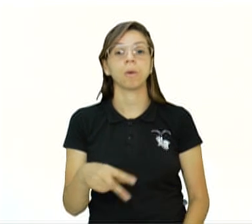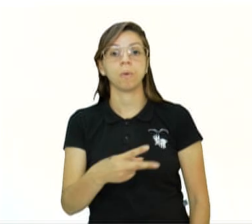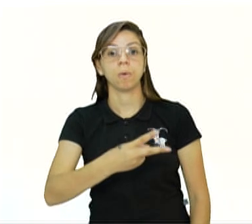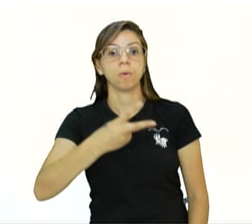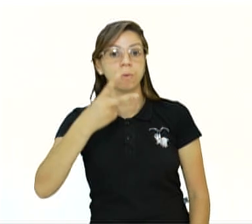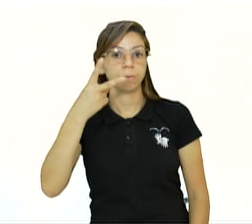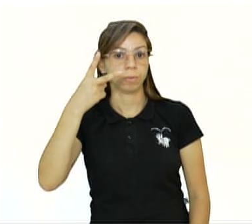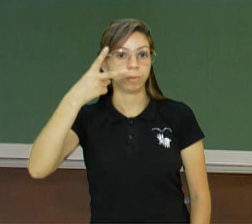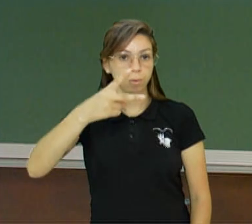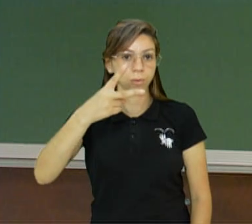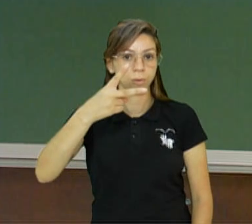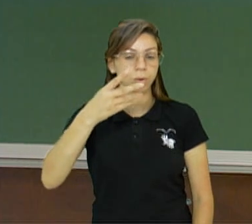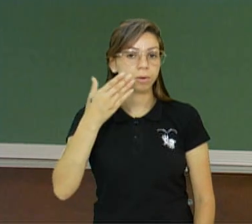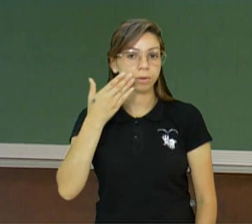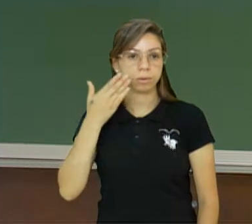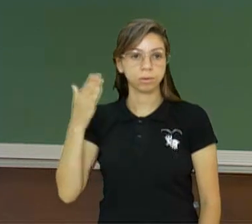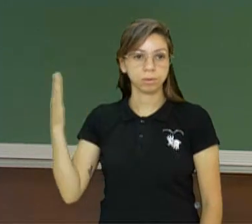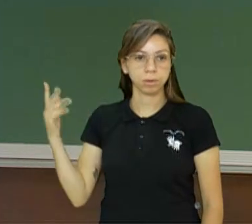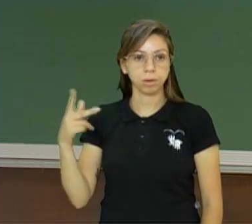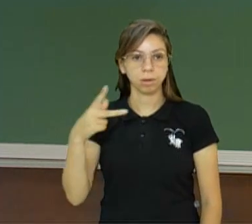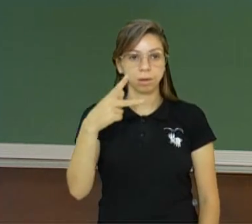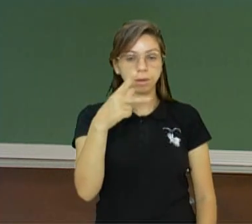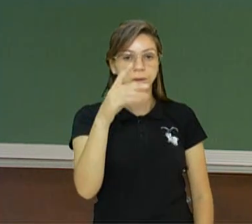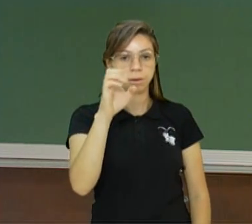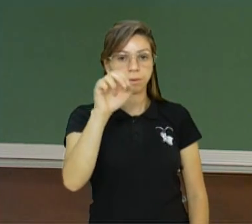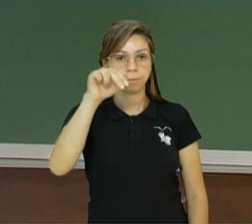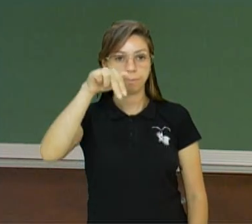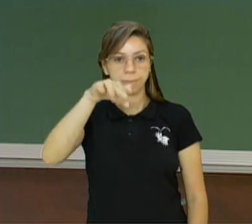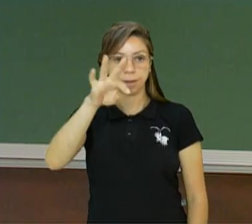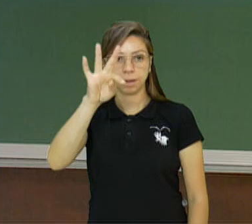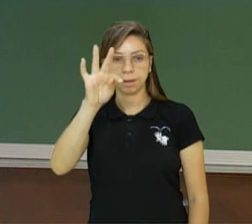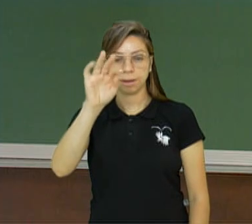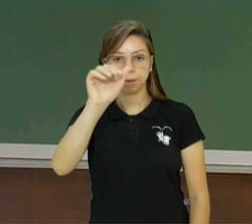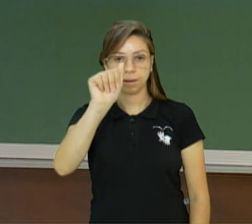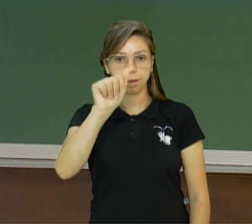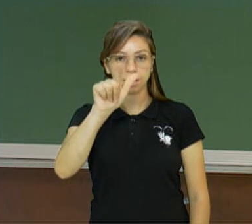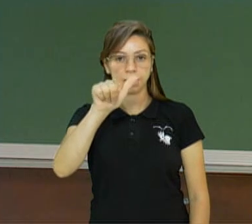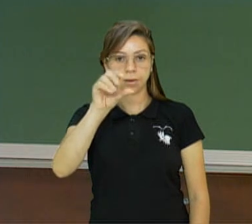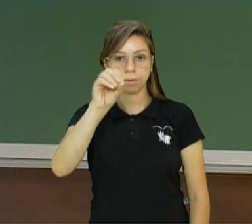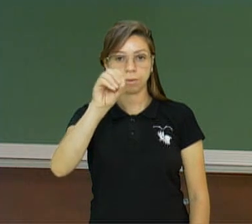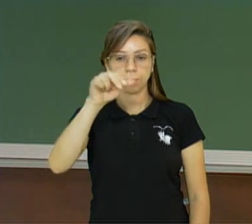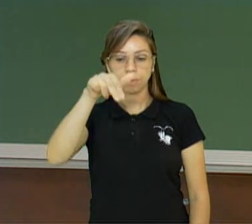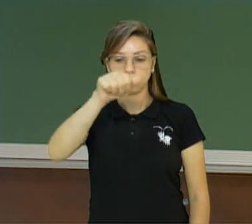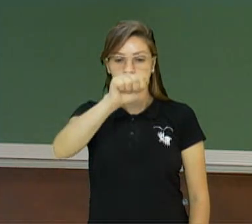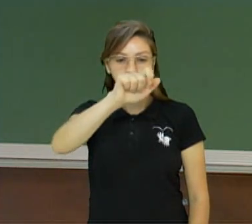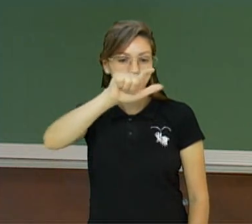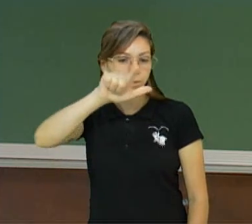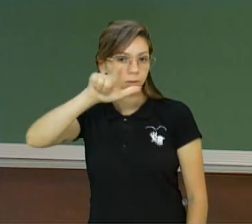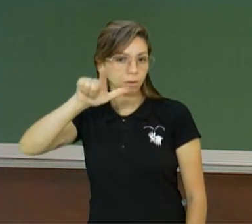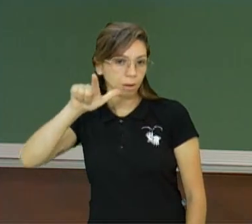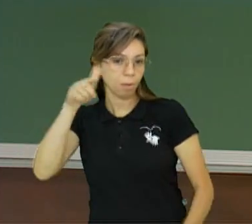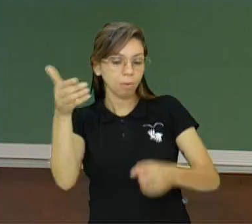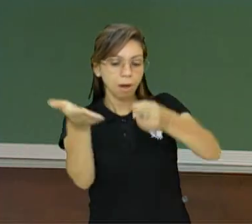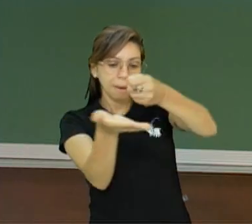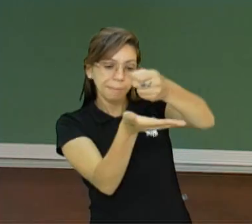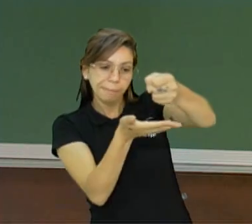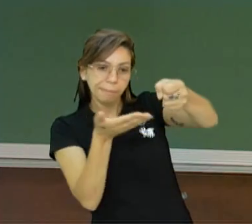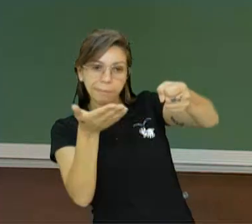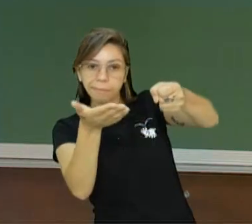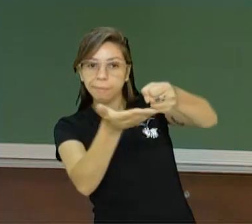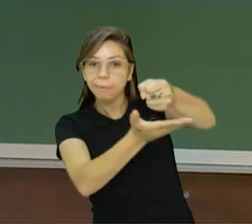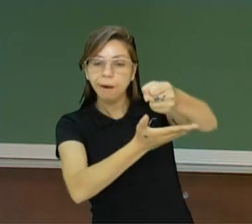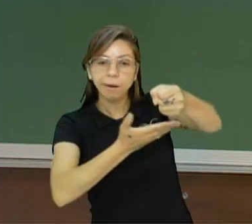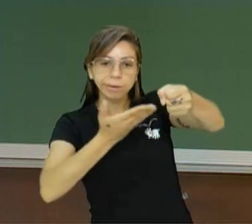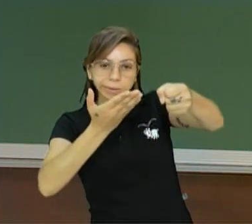pentágonos, prof? Por que o nome é prisma de base pentagonal? A base, para quem não lembra, é